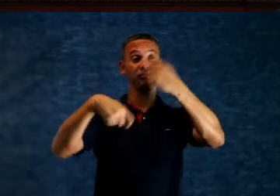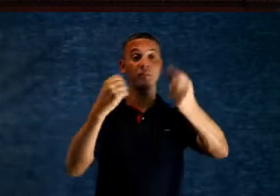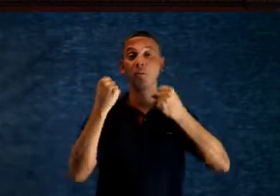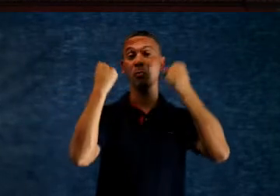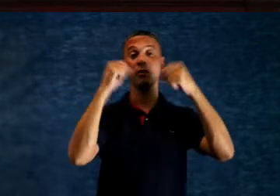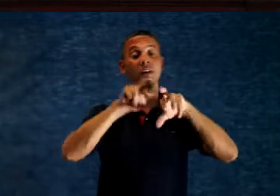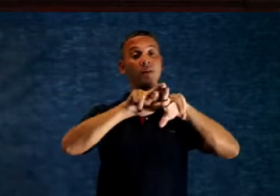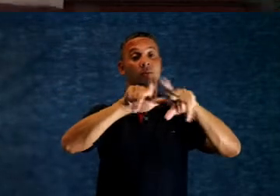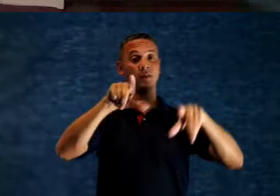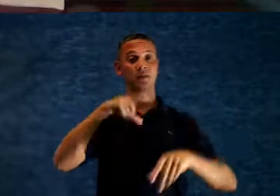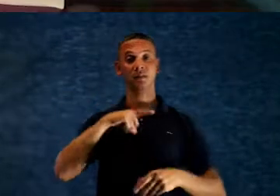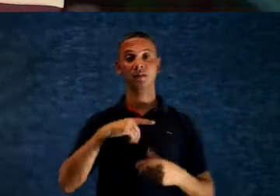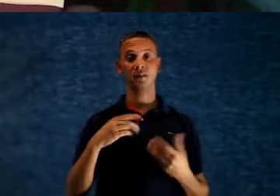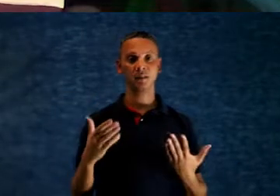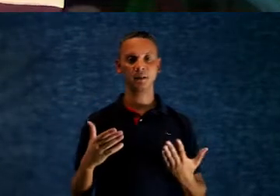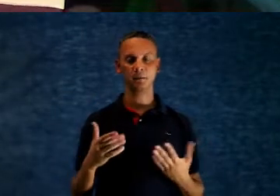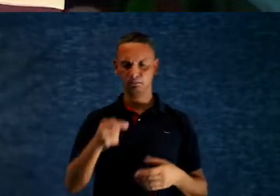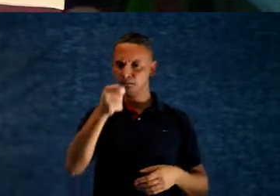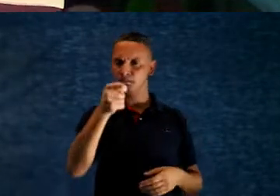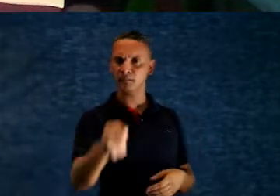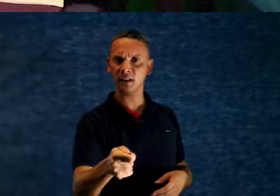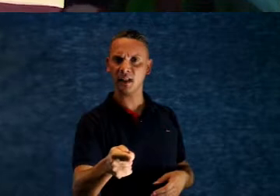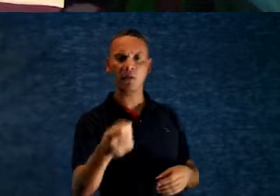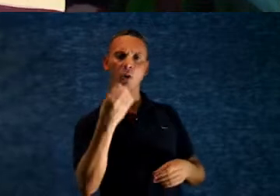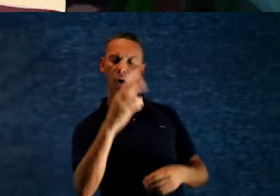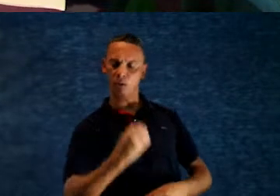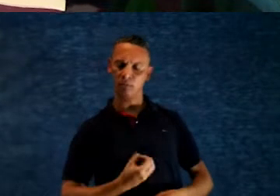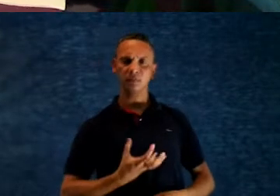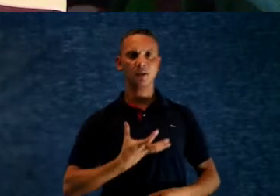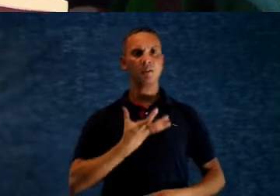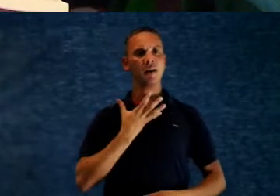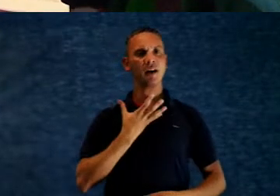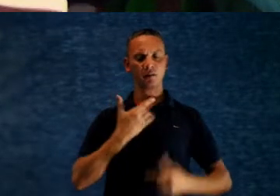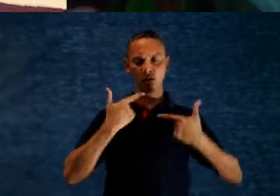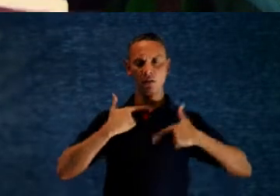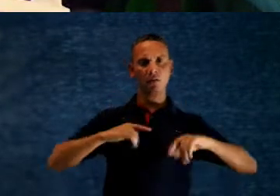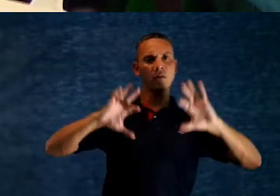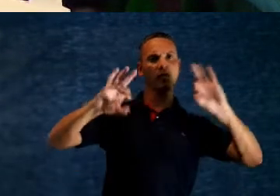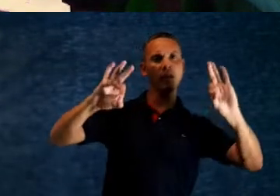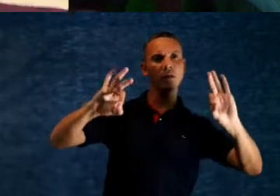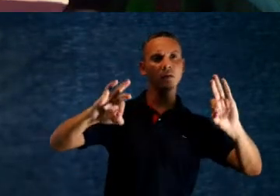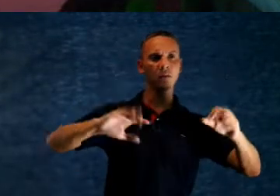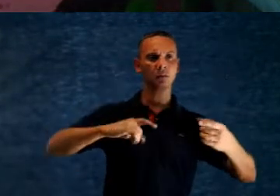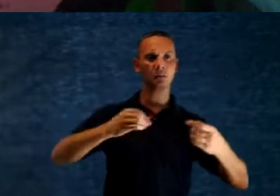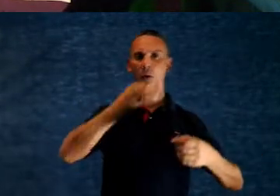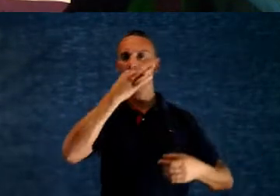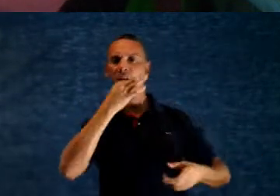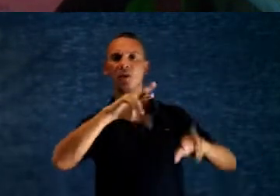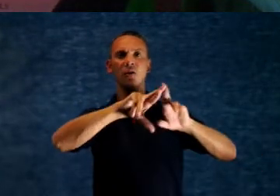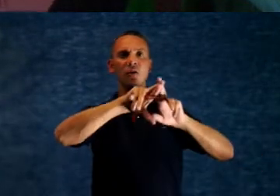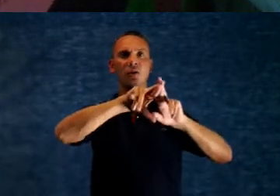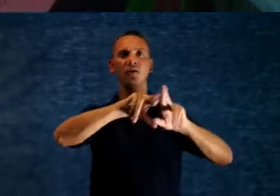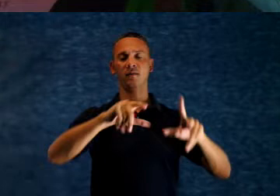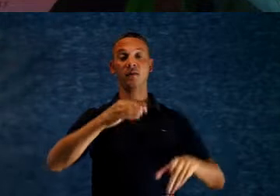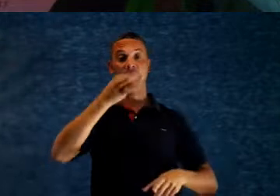e aristocrática, veemente ou poética, neutra ou combativa. Percorre